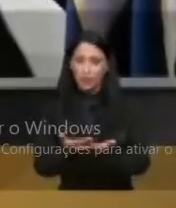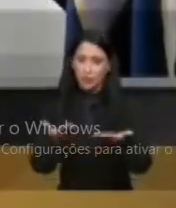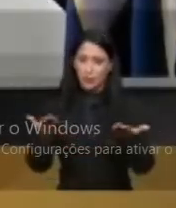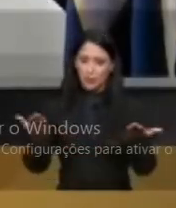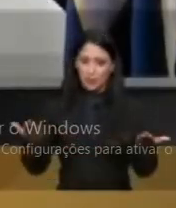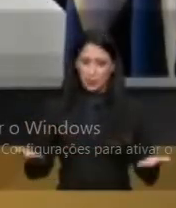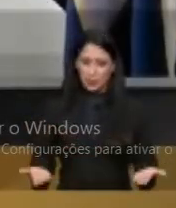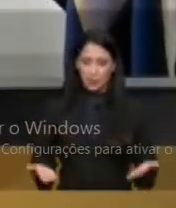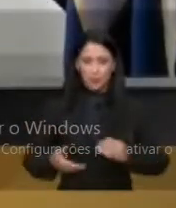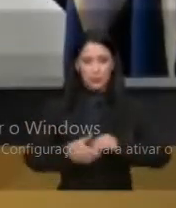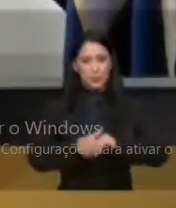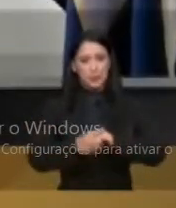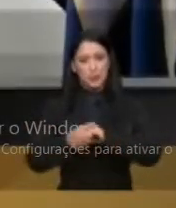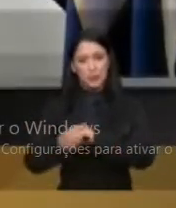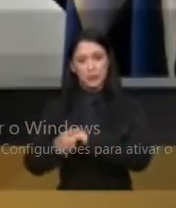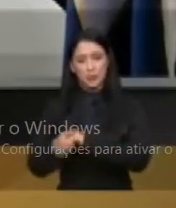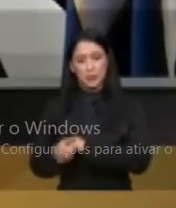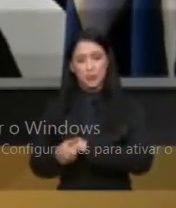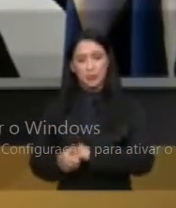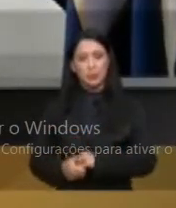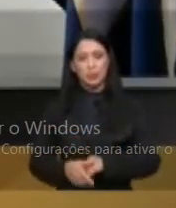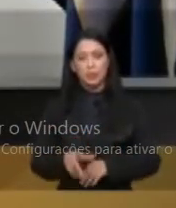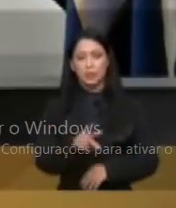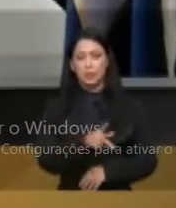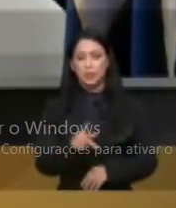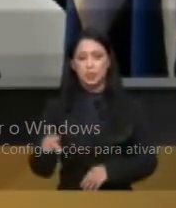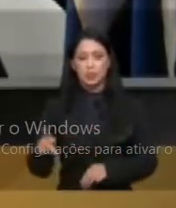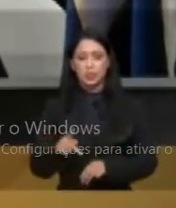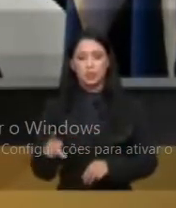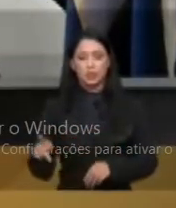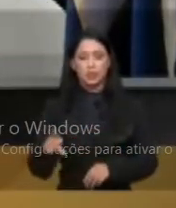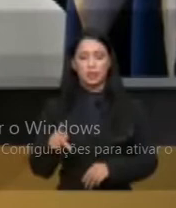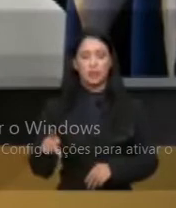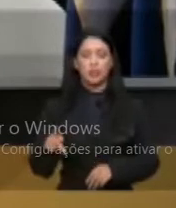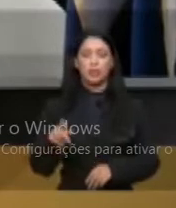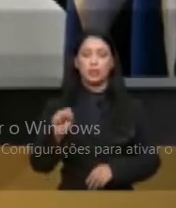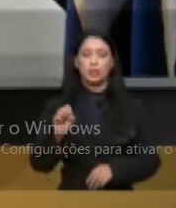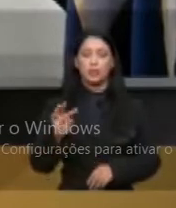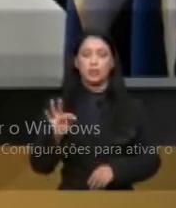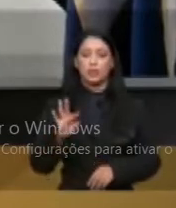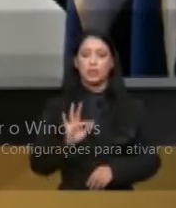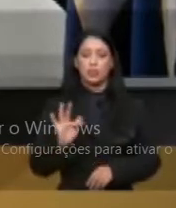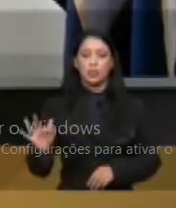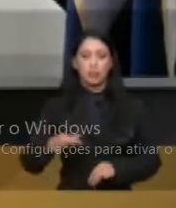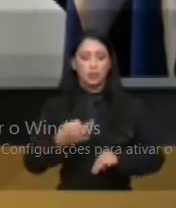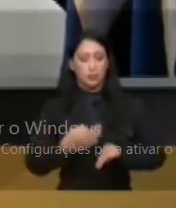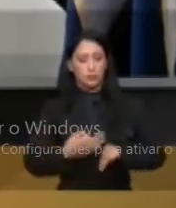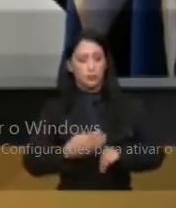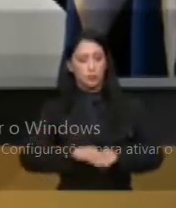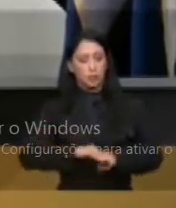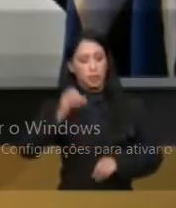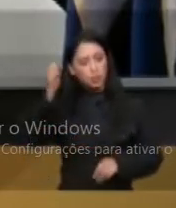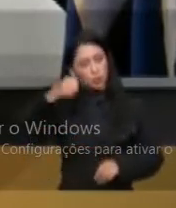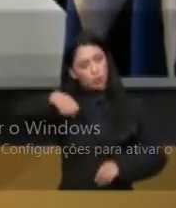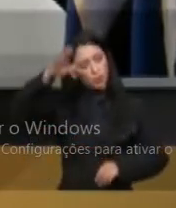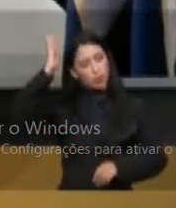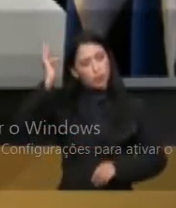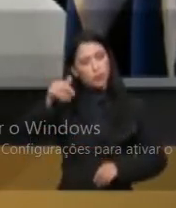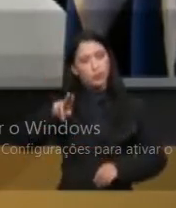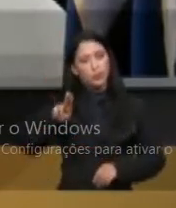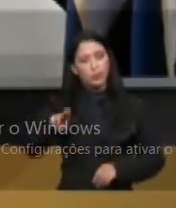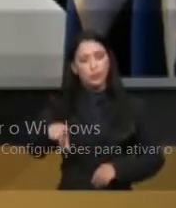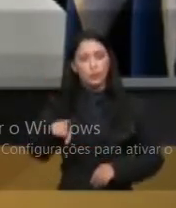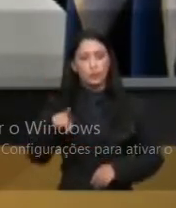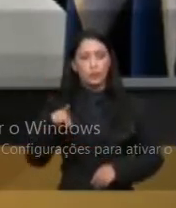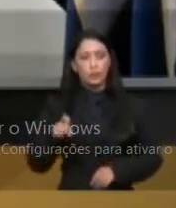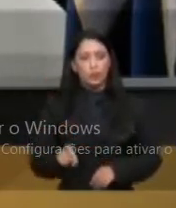Boa tarde a todas e a todos. Cumprimento Vossa Excelência, senhor presidente do Supremo Tribunal Federal,